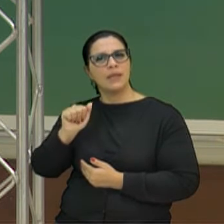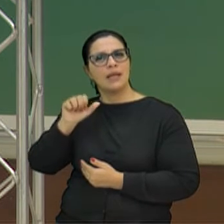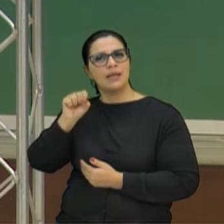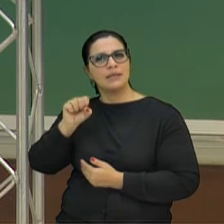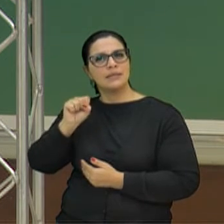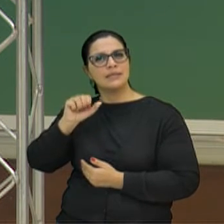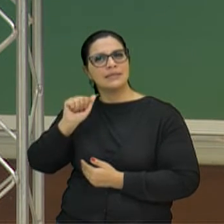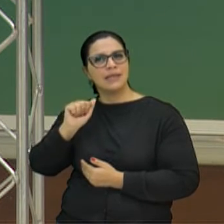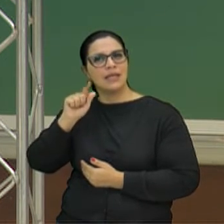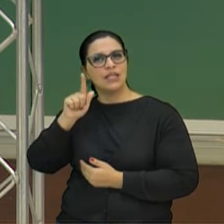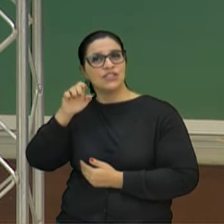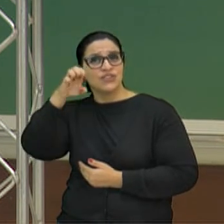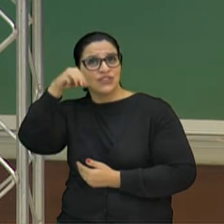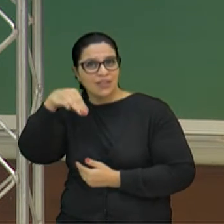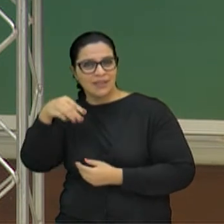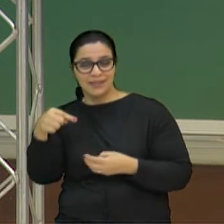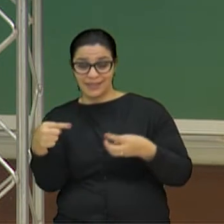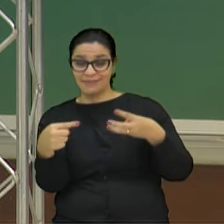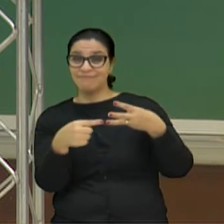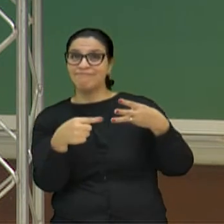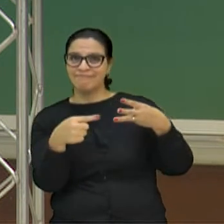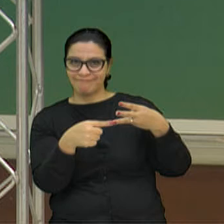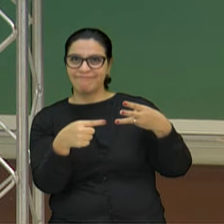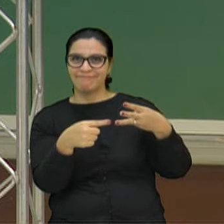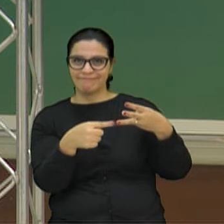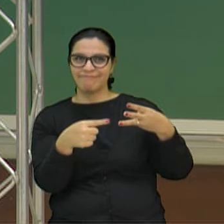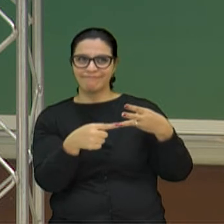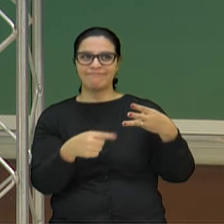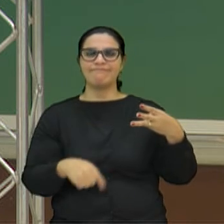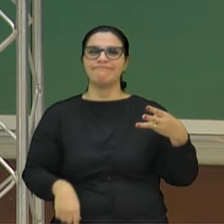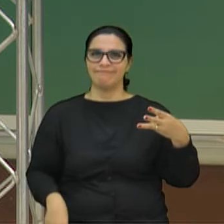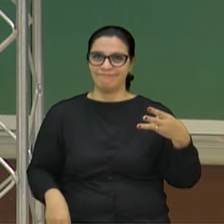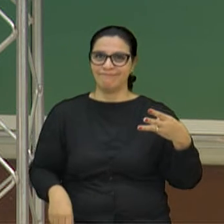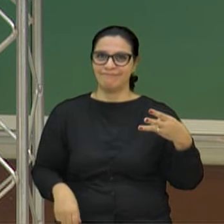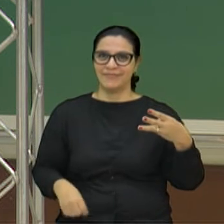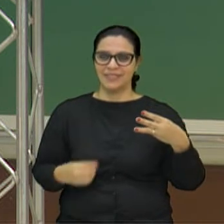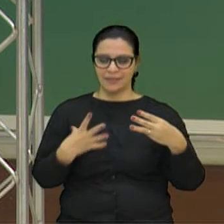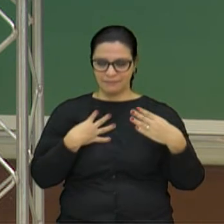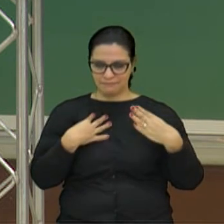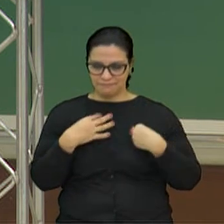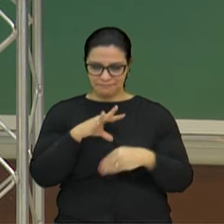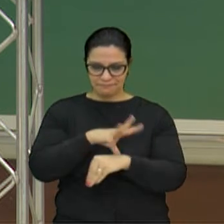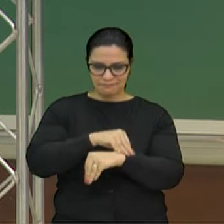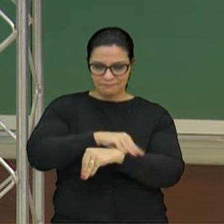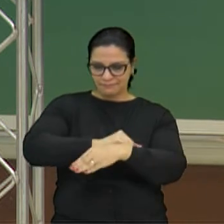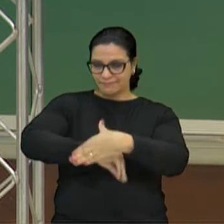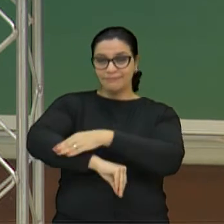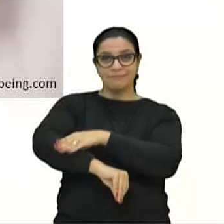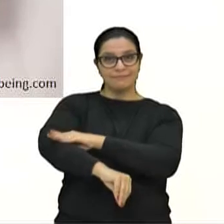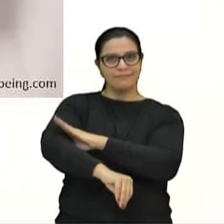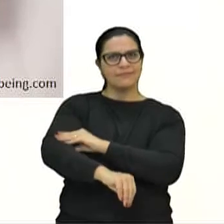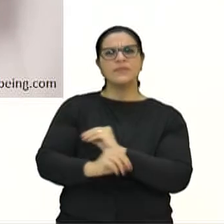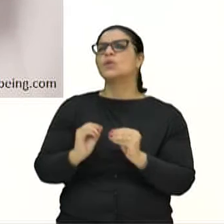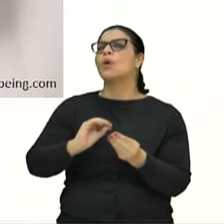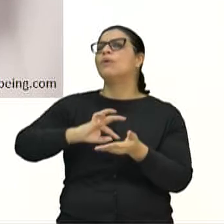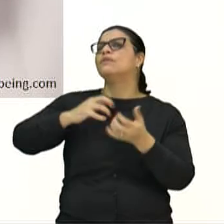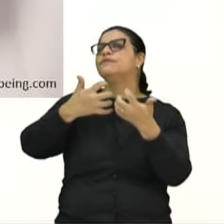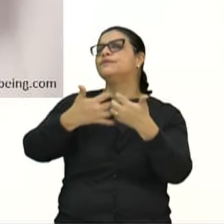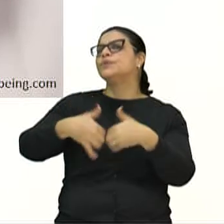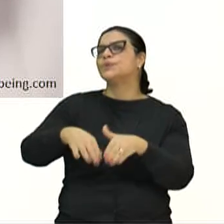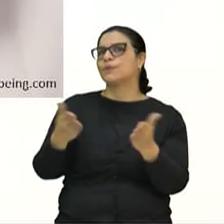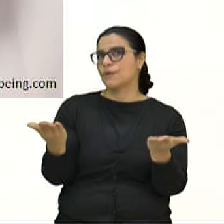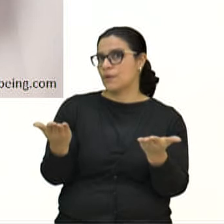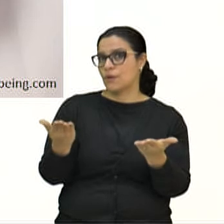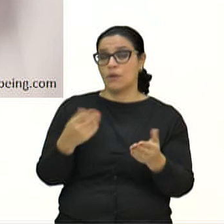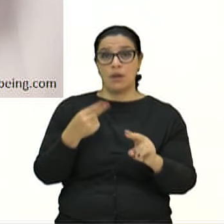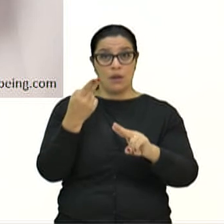das ramificações da ginástica de conscientização corporal, então é a automassagem. O que vem a ser a automassagem? Então